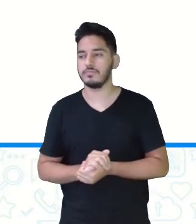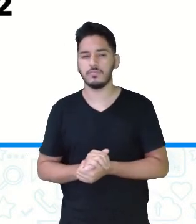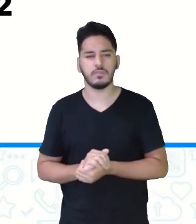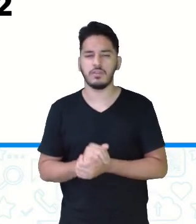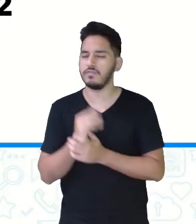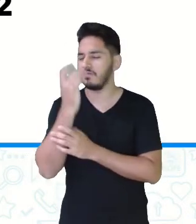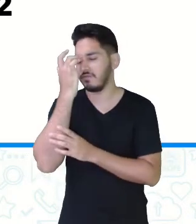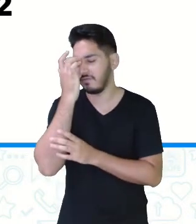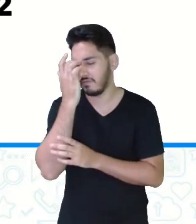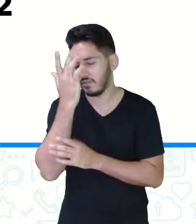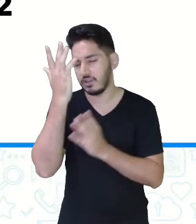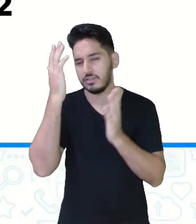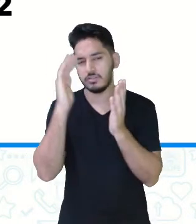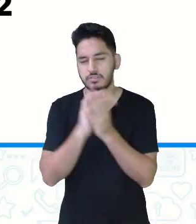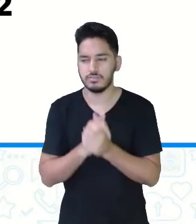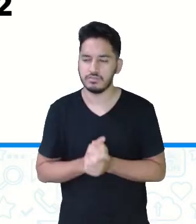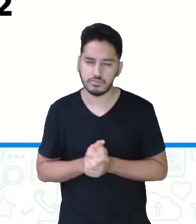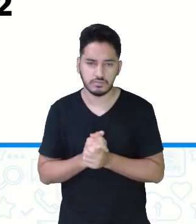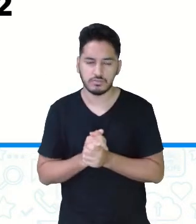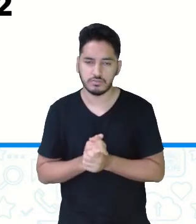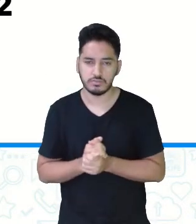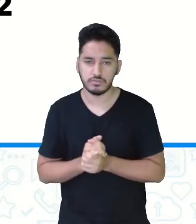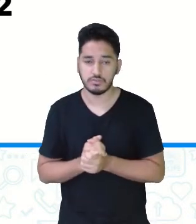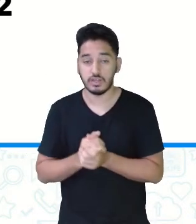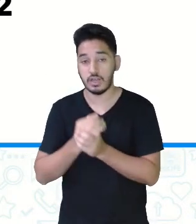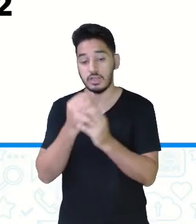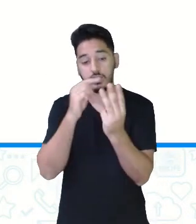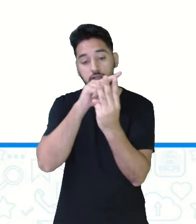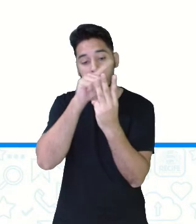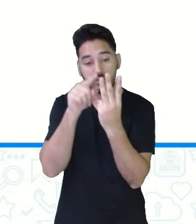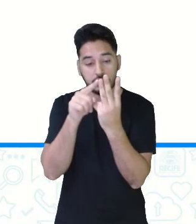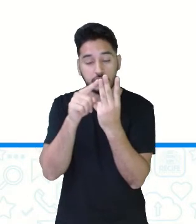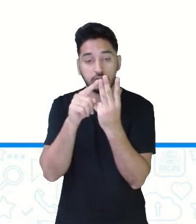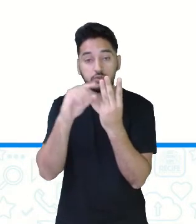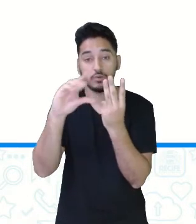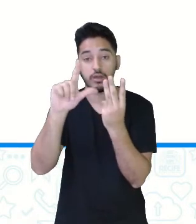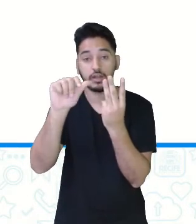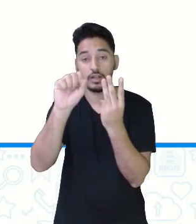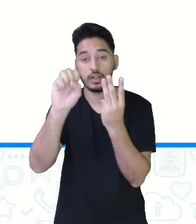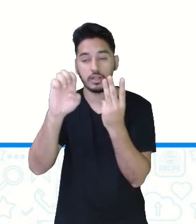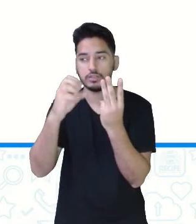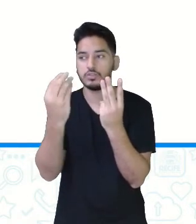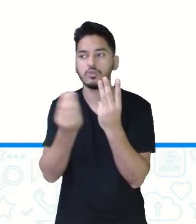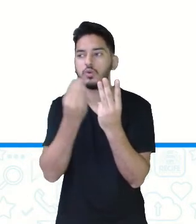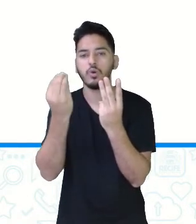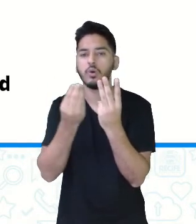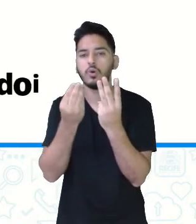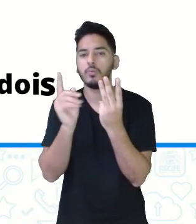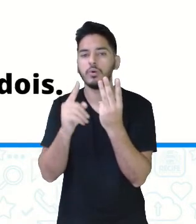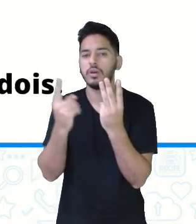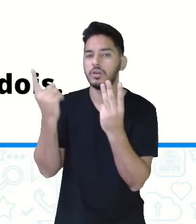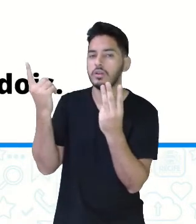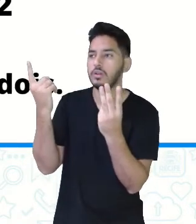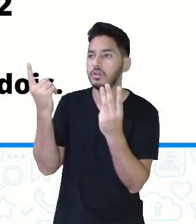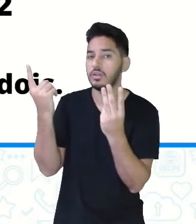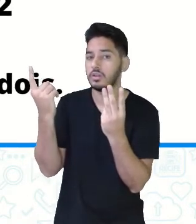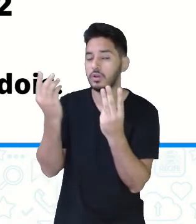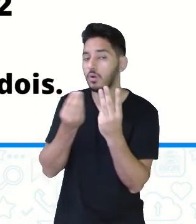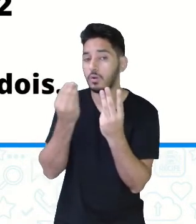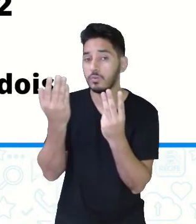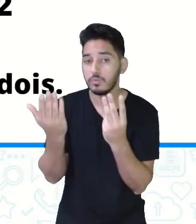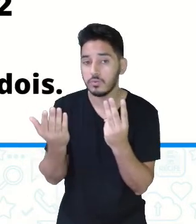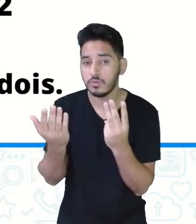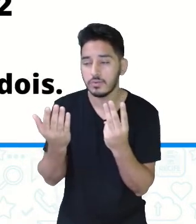fácil demais. A cada 3 ordens, uma classe. Como é que eu faria essa decomposição, quinto ano?